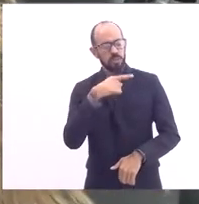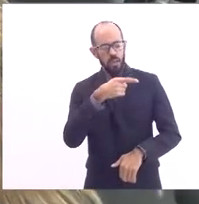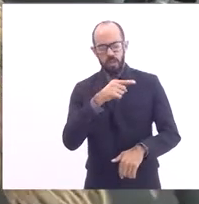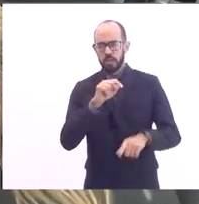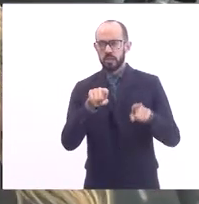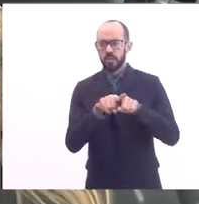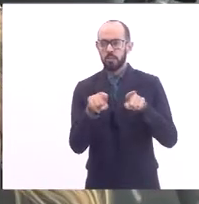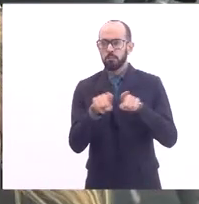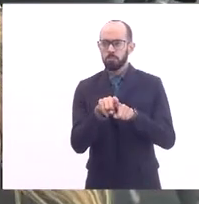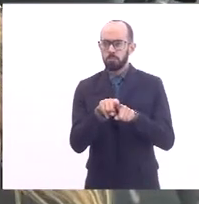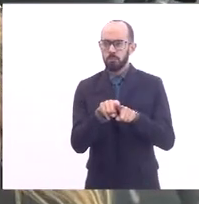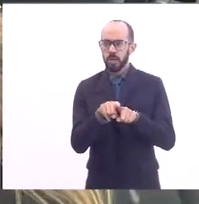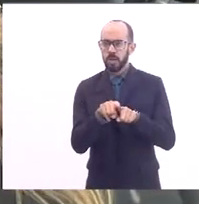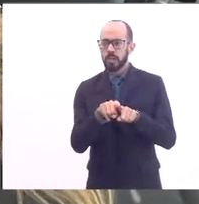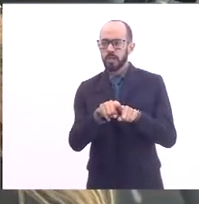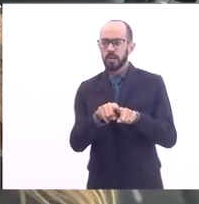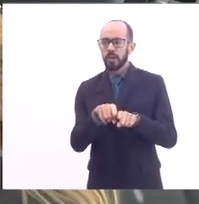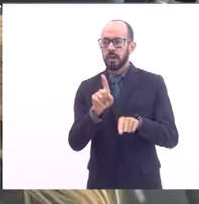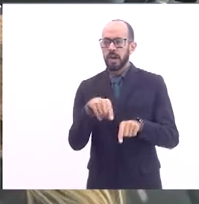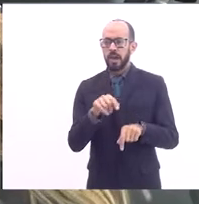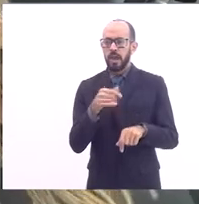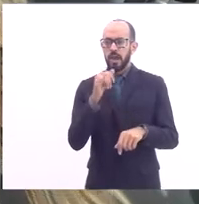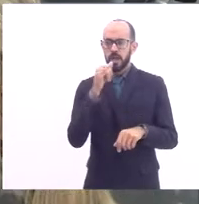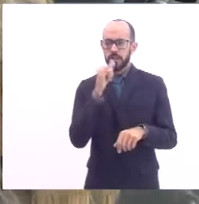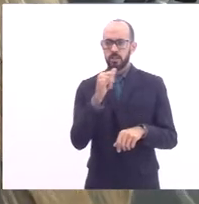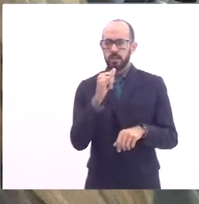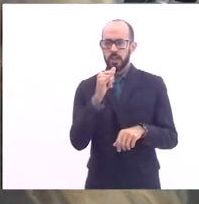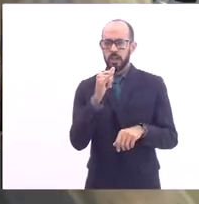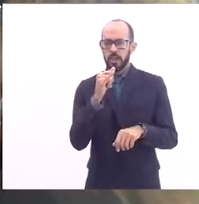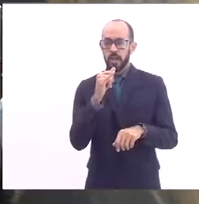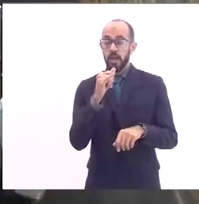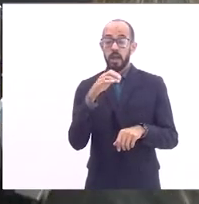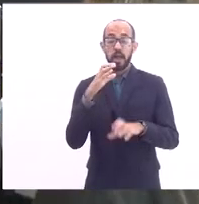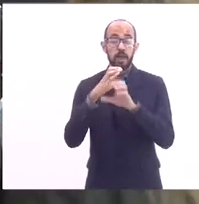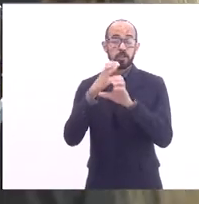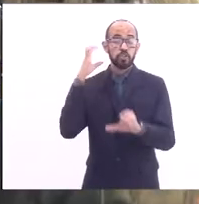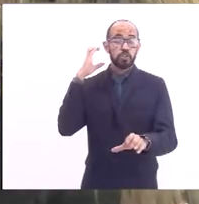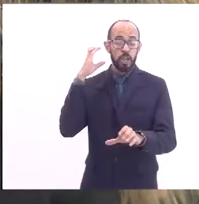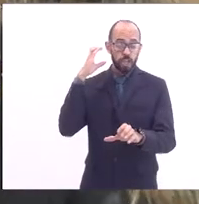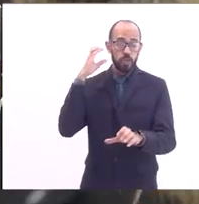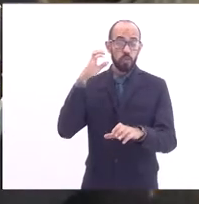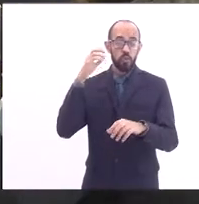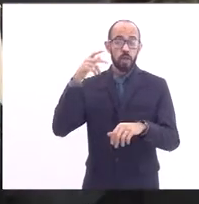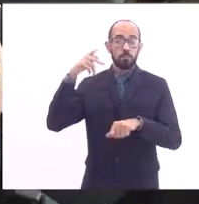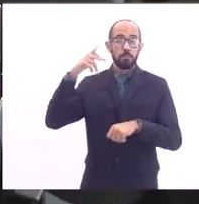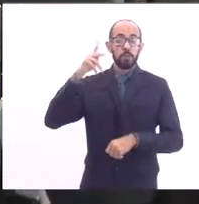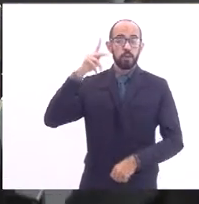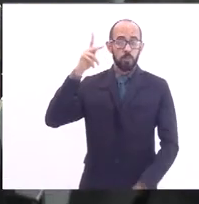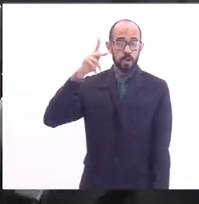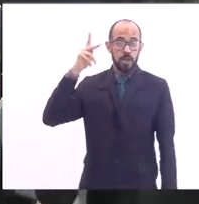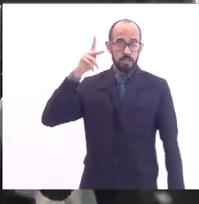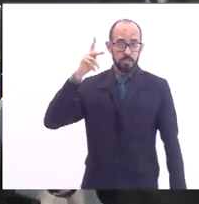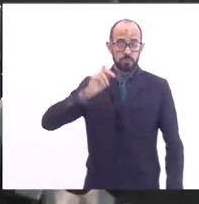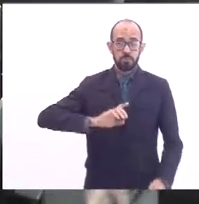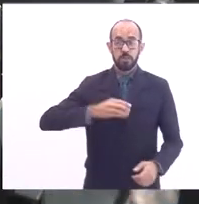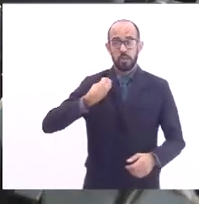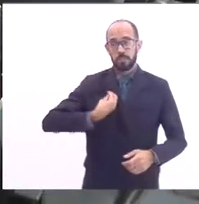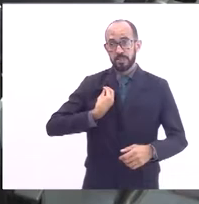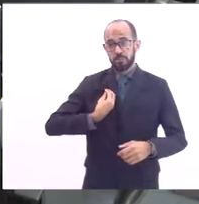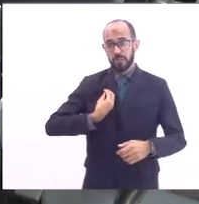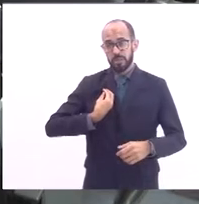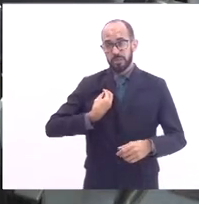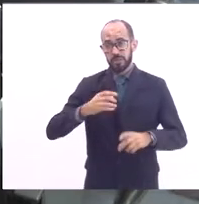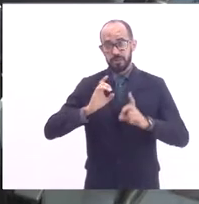tudo, ainda é engenheiro da Petrobras. Ainda está aí participando desse debate da política de preço